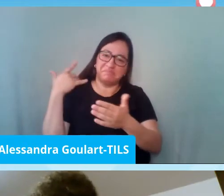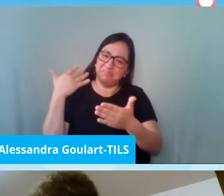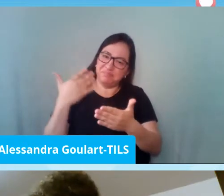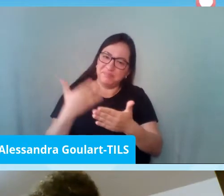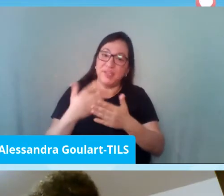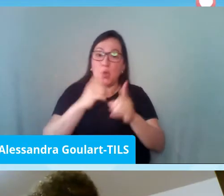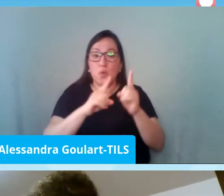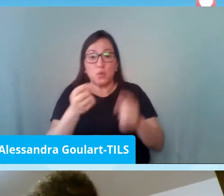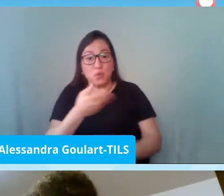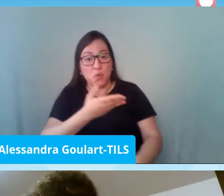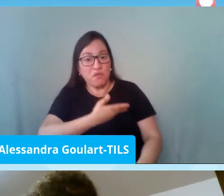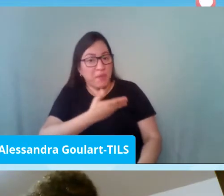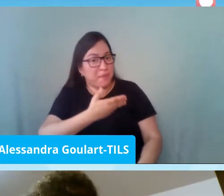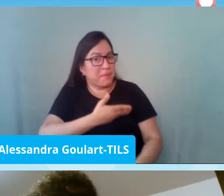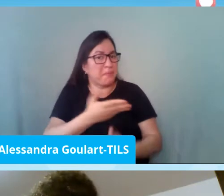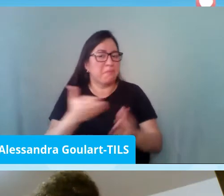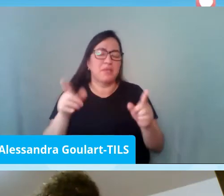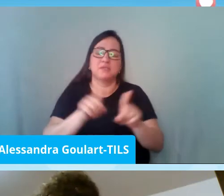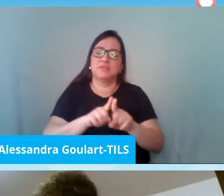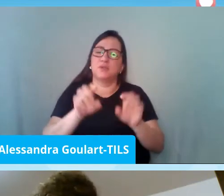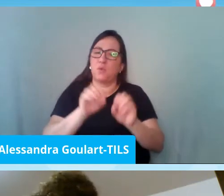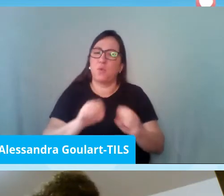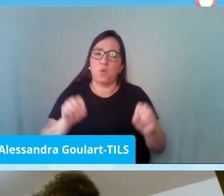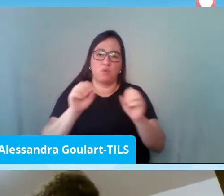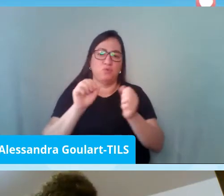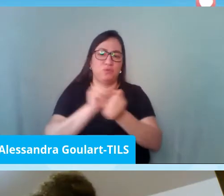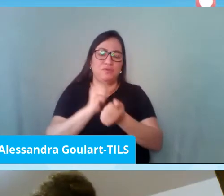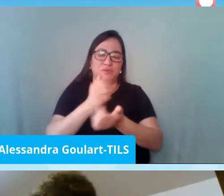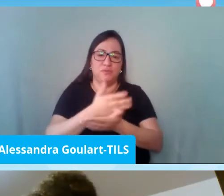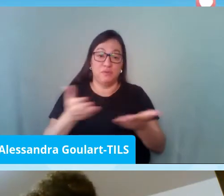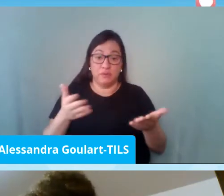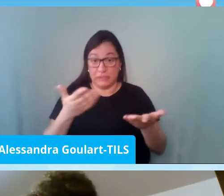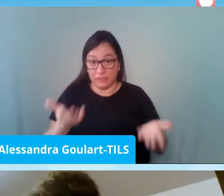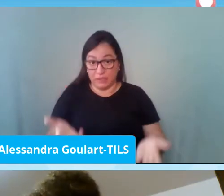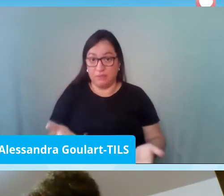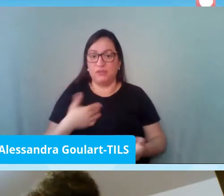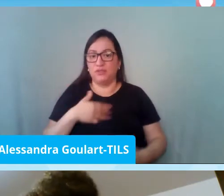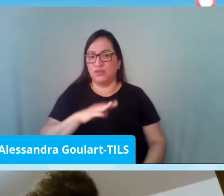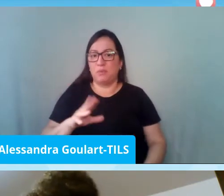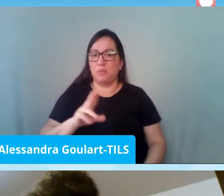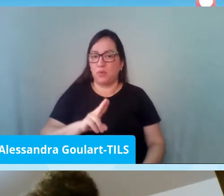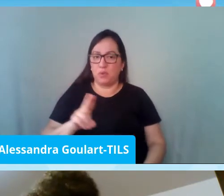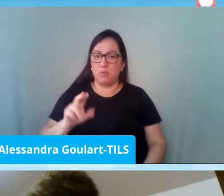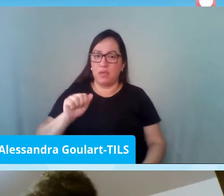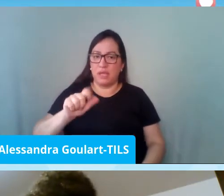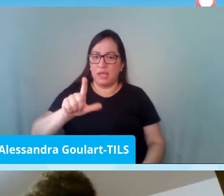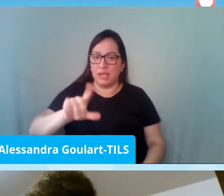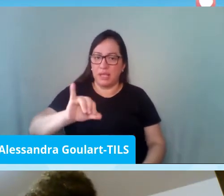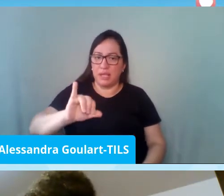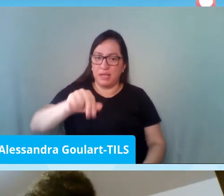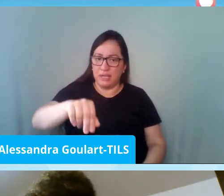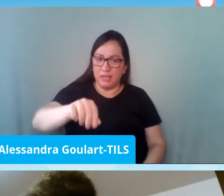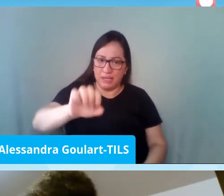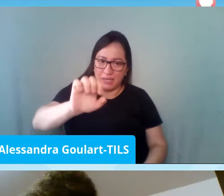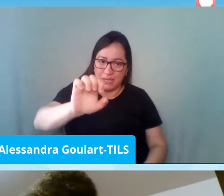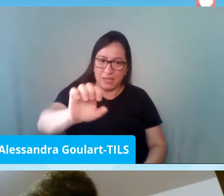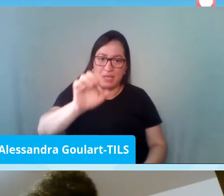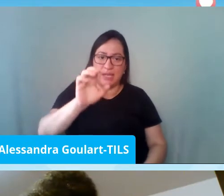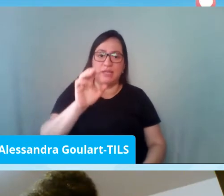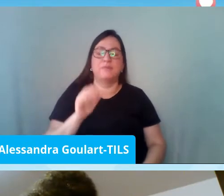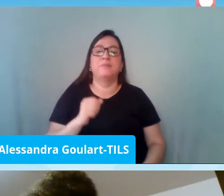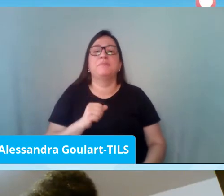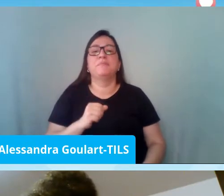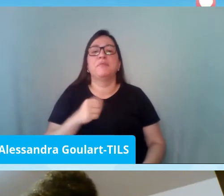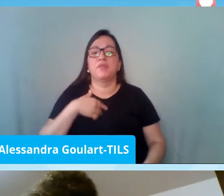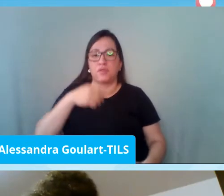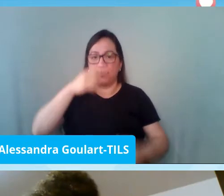novos, mas é muito bom estar com vocês. Então, eu sou a Aline, tá? Aline Sortica, sou enfermeira de formação,